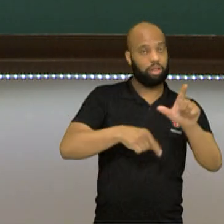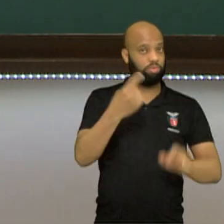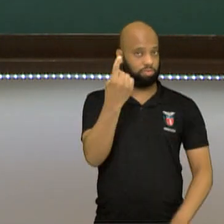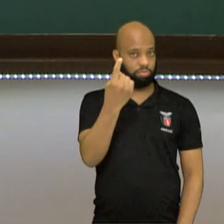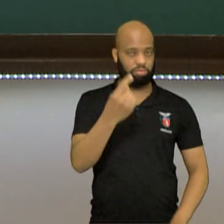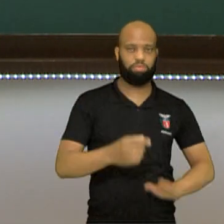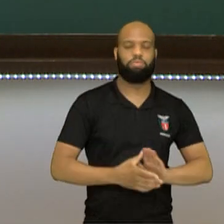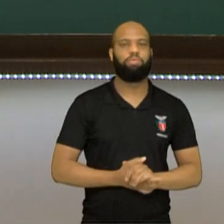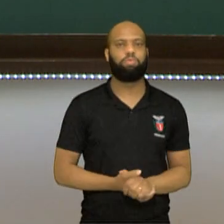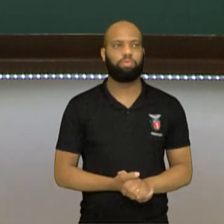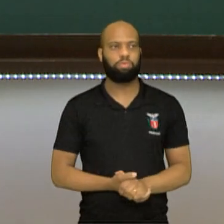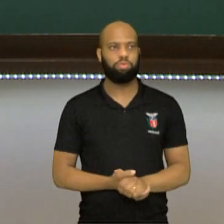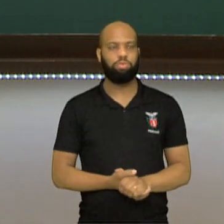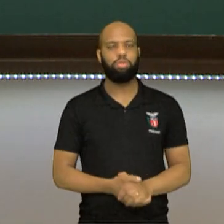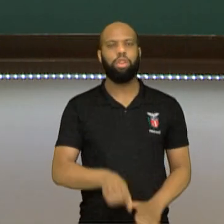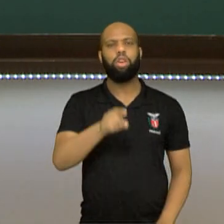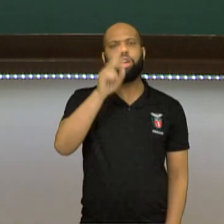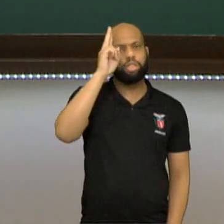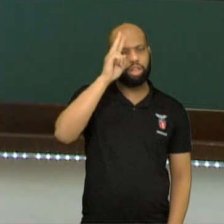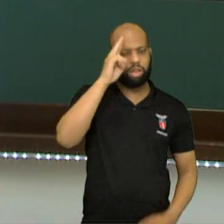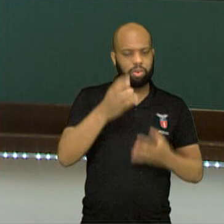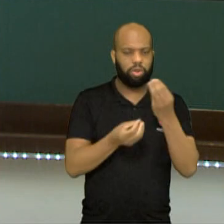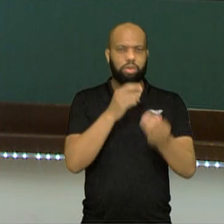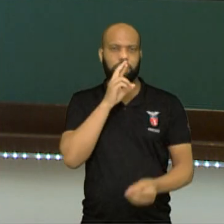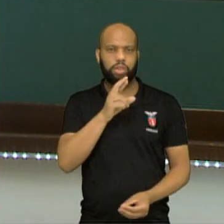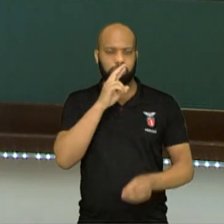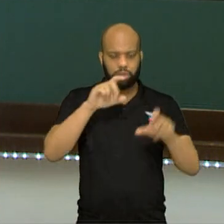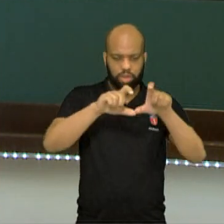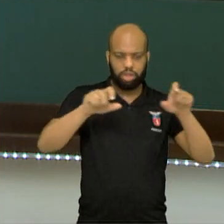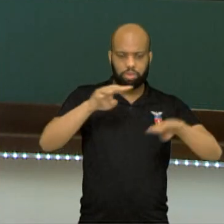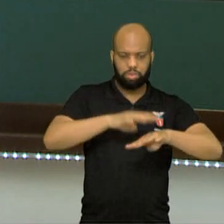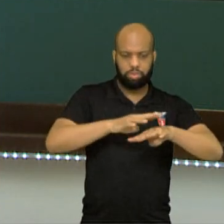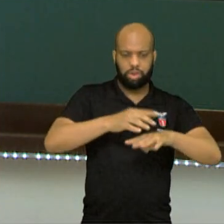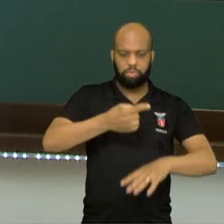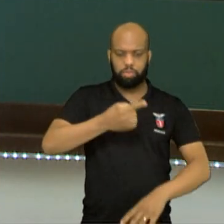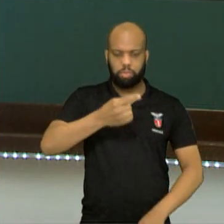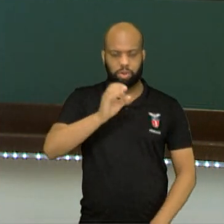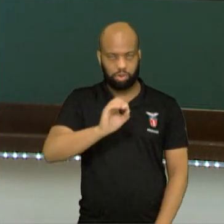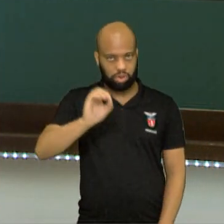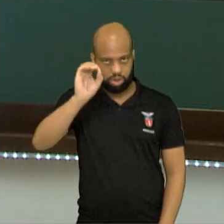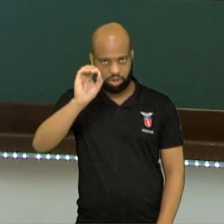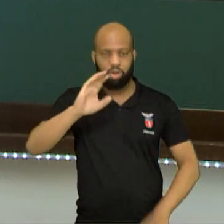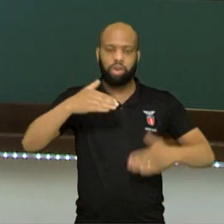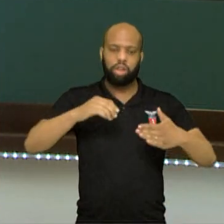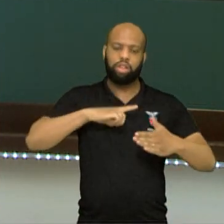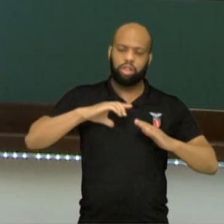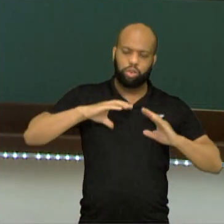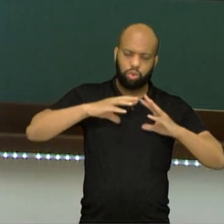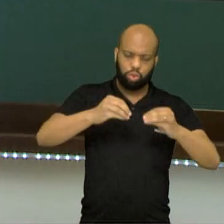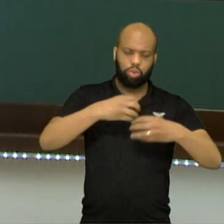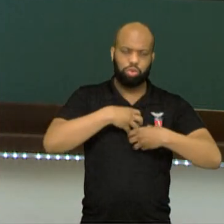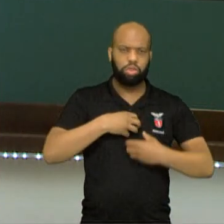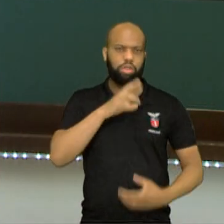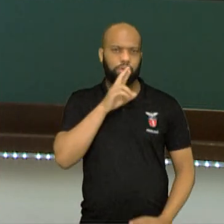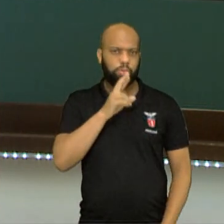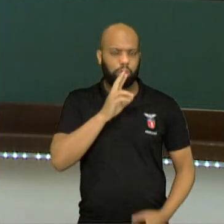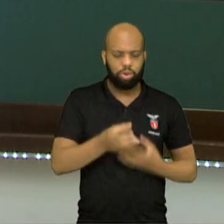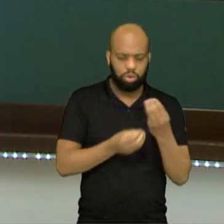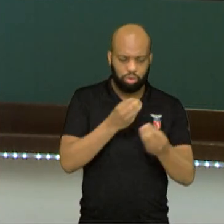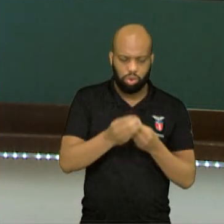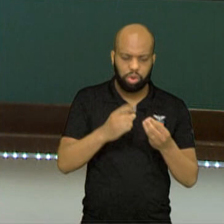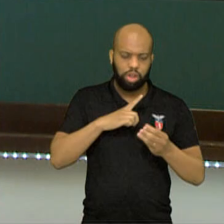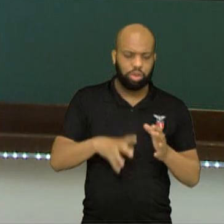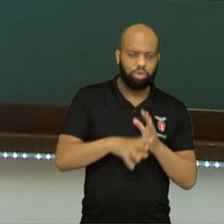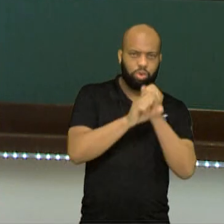lá! Você lembra como se resolve uma equação do primeiro grau? É, todos os processos de resolução, quando tem que